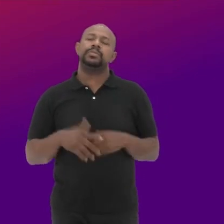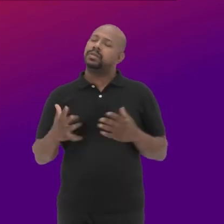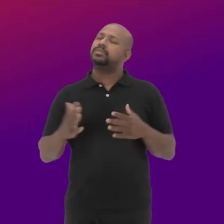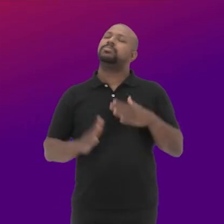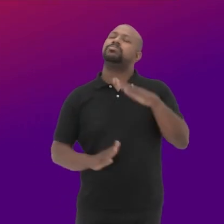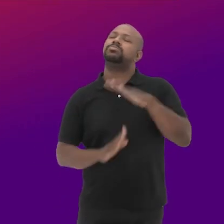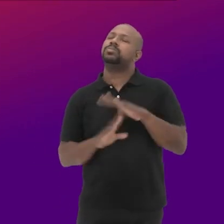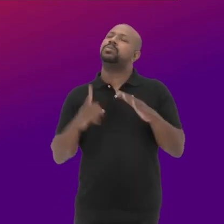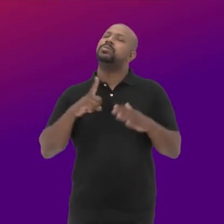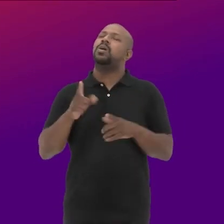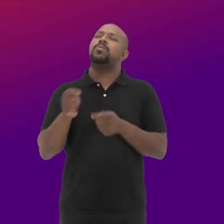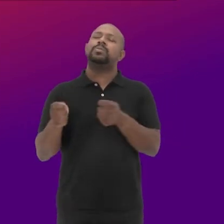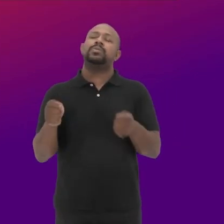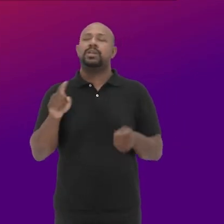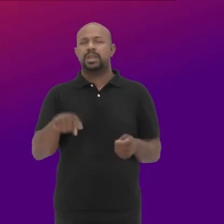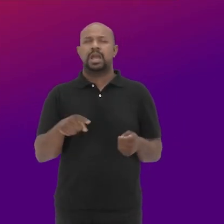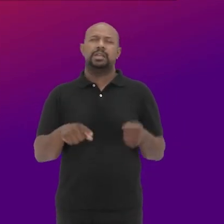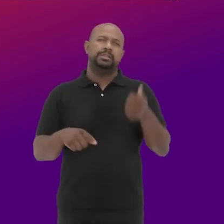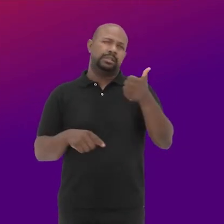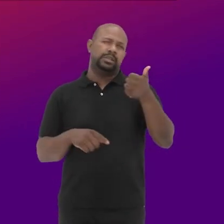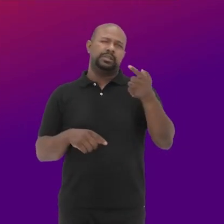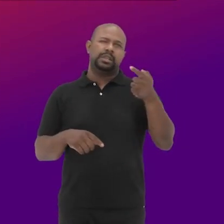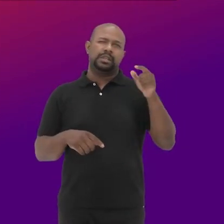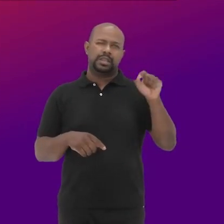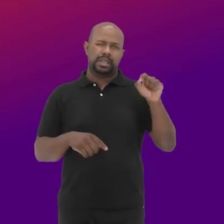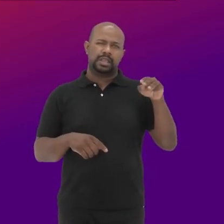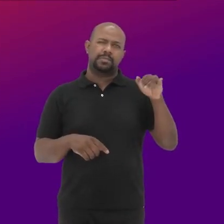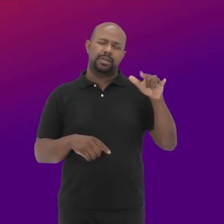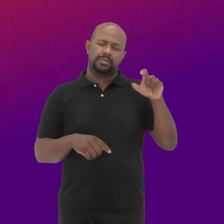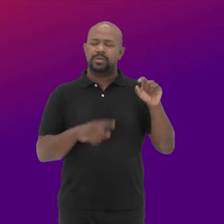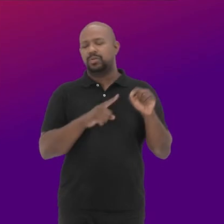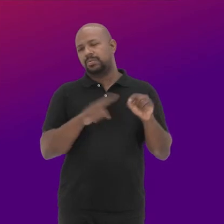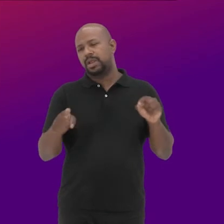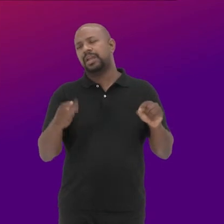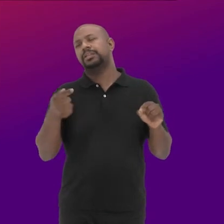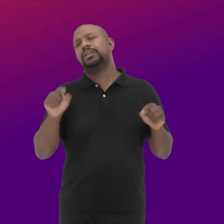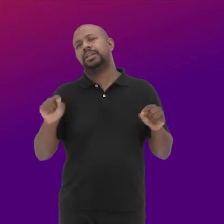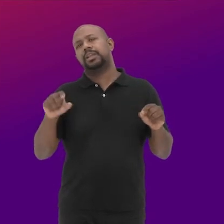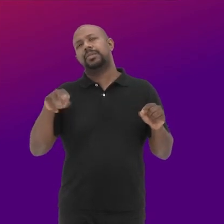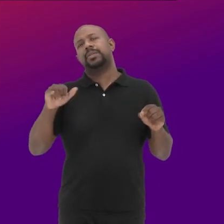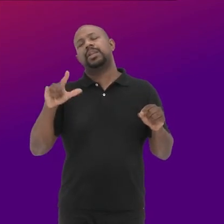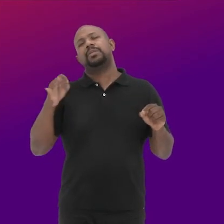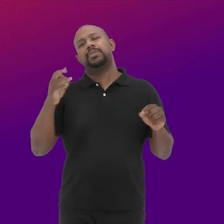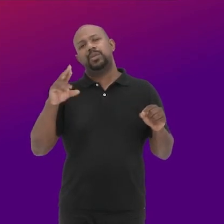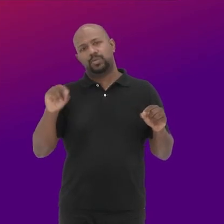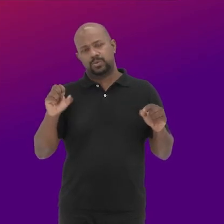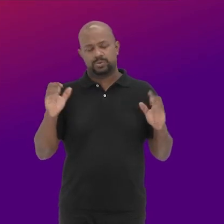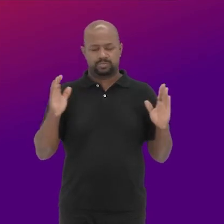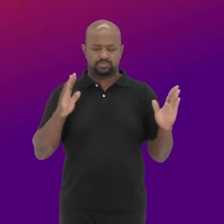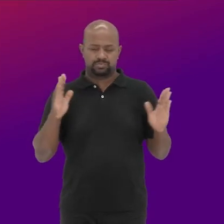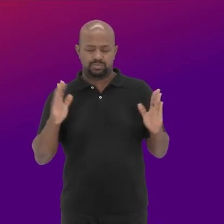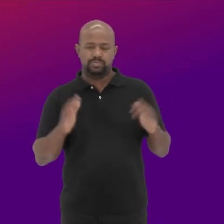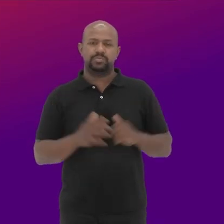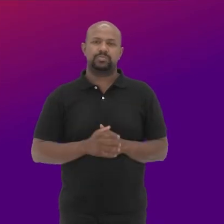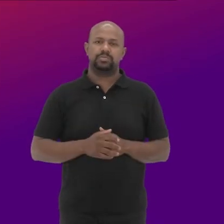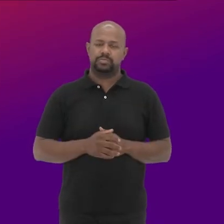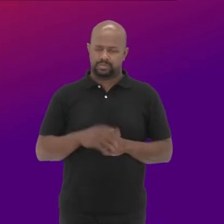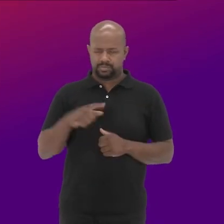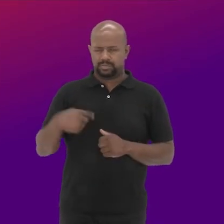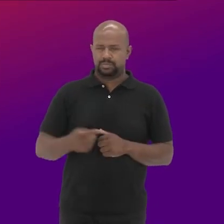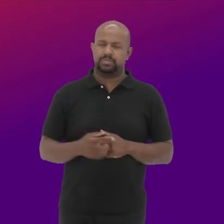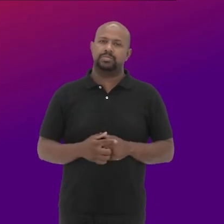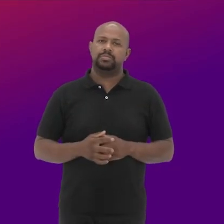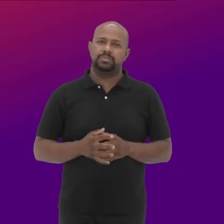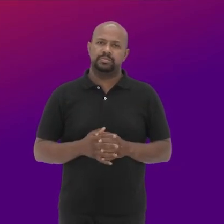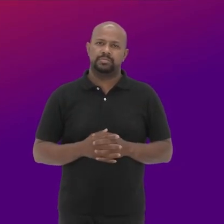gente estabeleceu uma cobertura que ia de 170 milímetros a 70 milímetros. Tá? Pode passar,